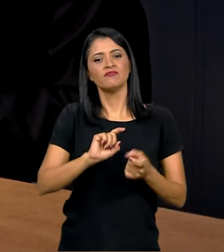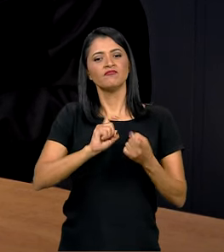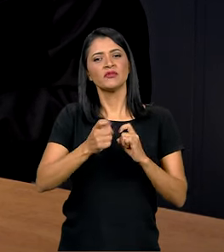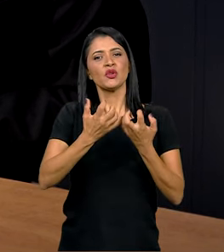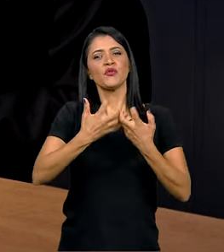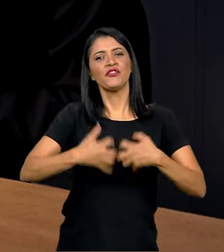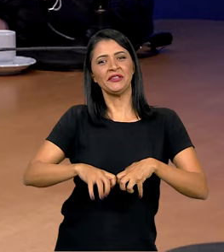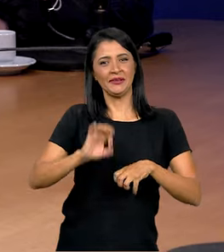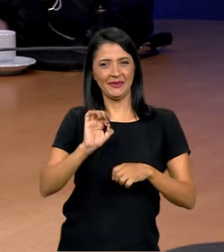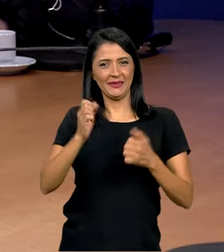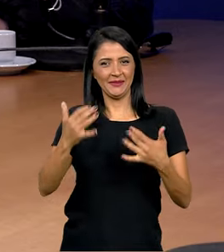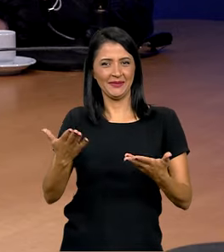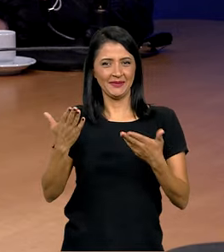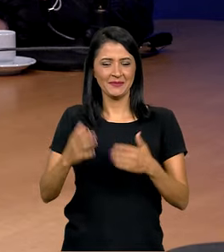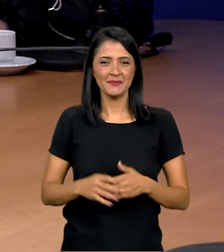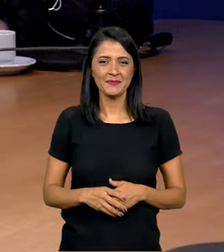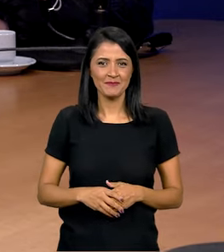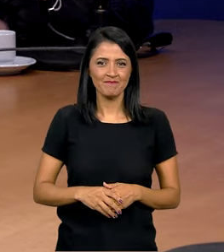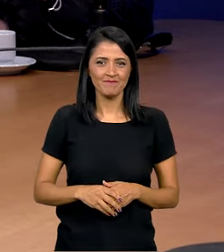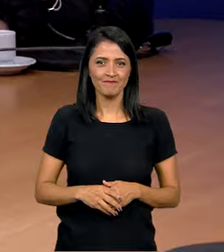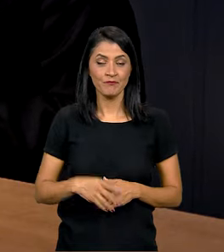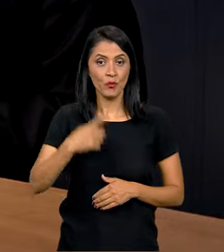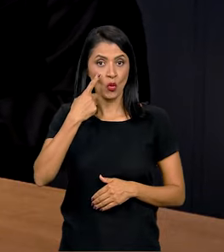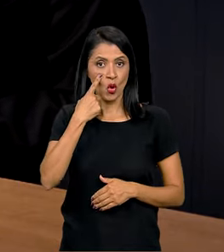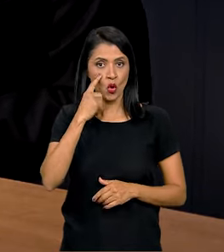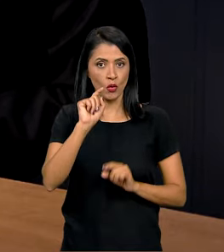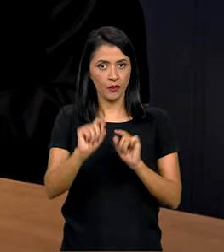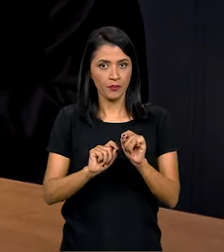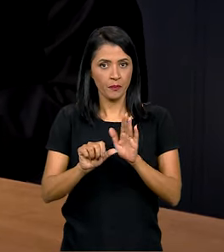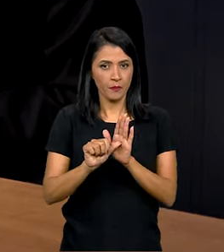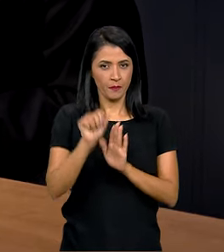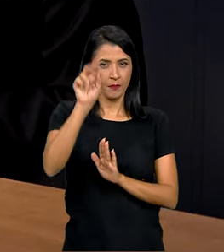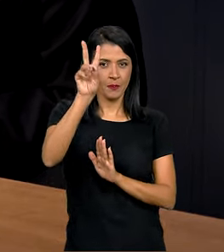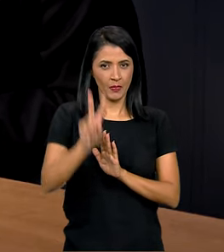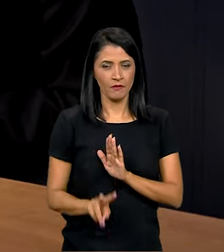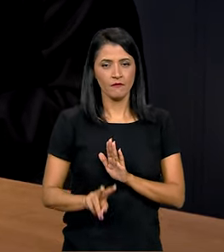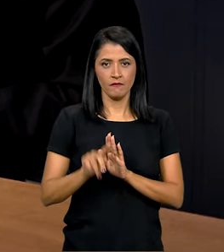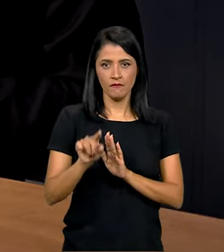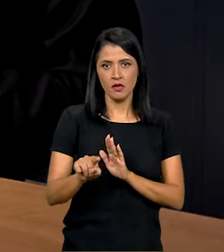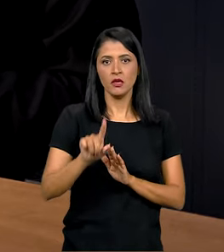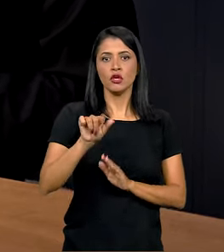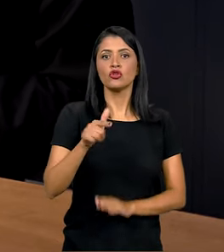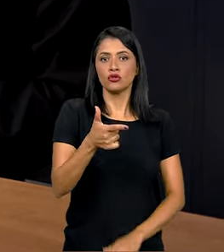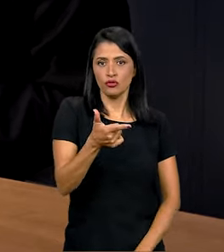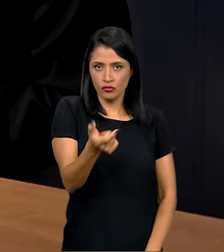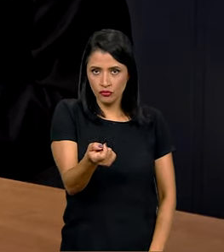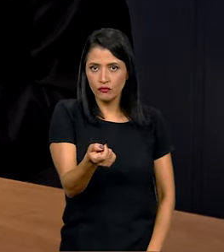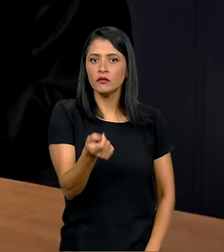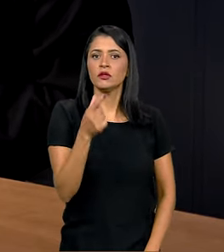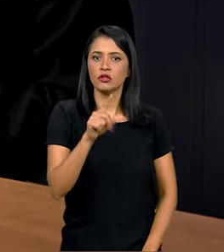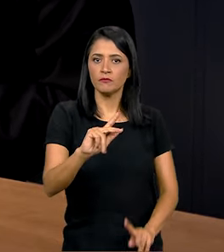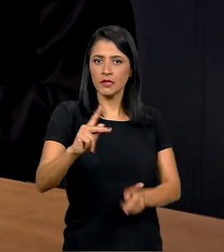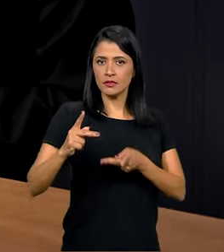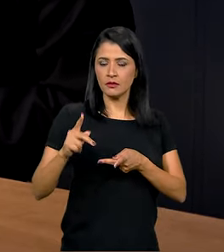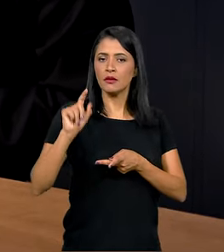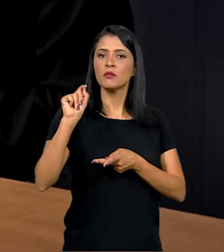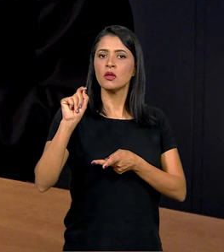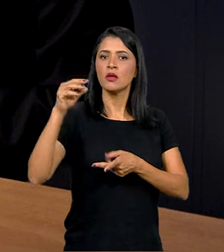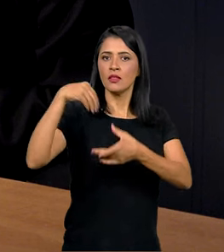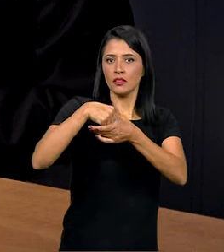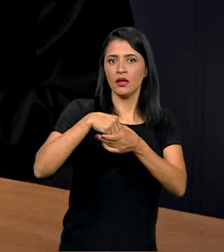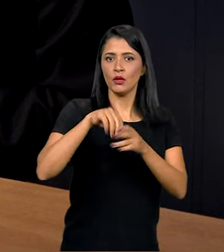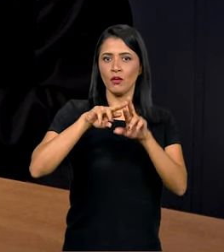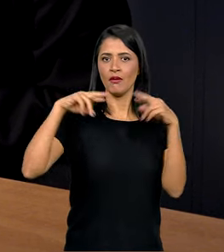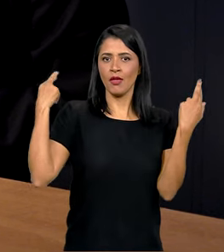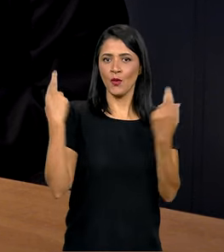governança né vamos dizer assim olha Eh primeira vez que o que que o G20 né ele recebe